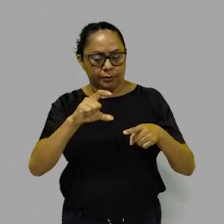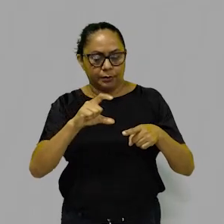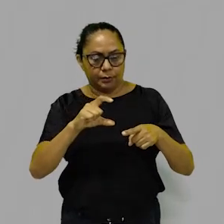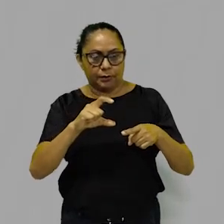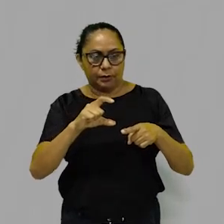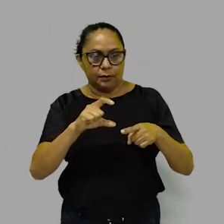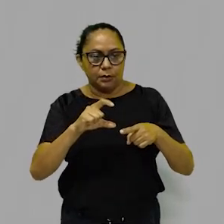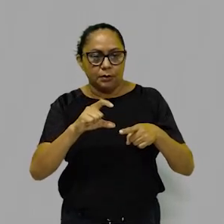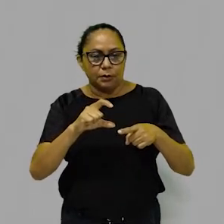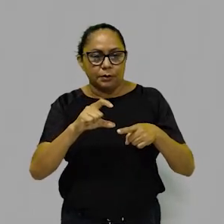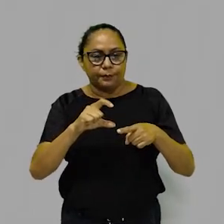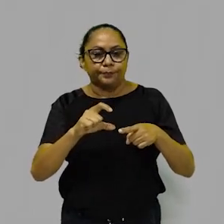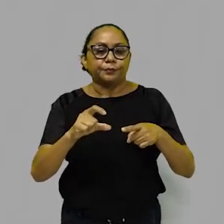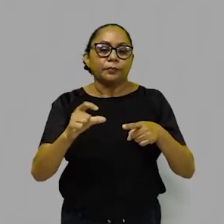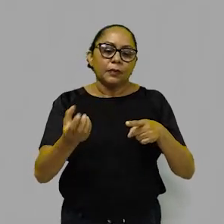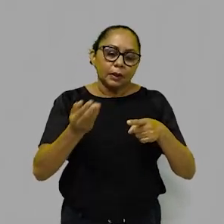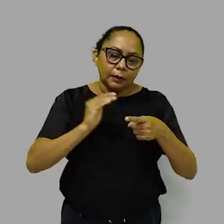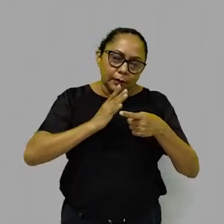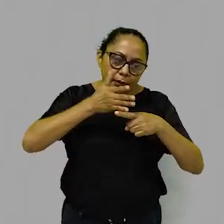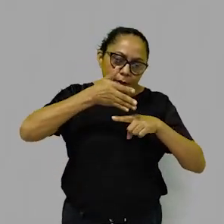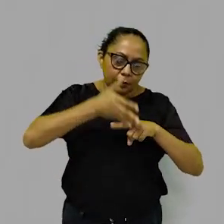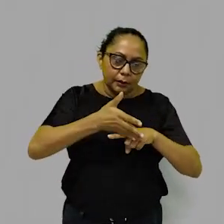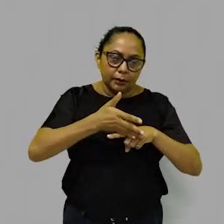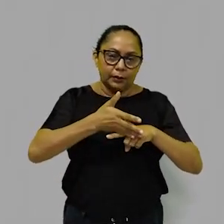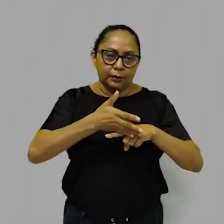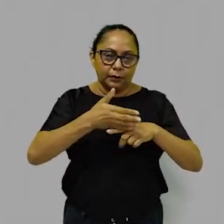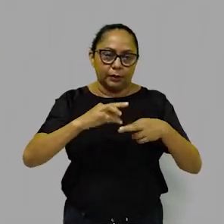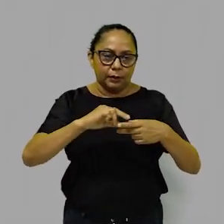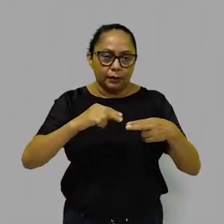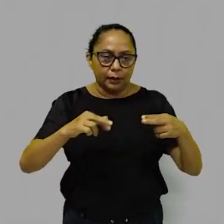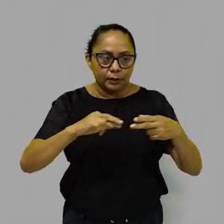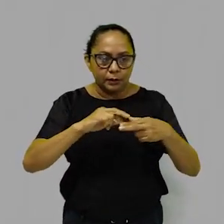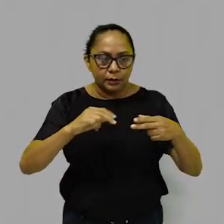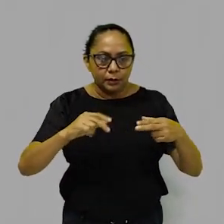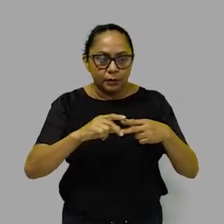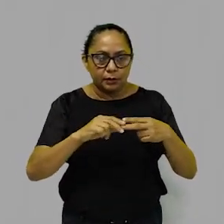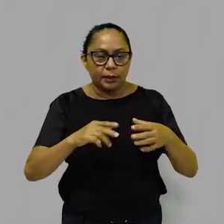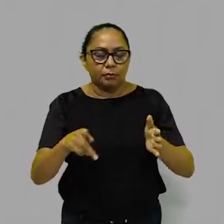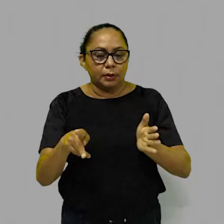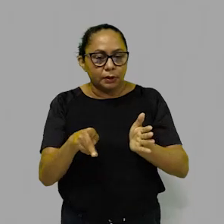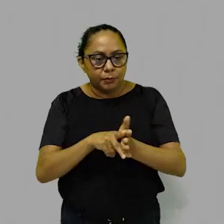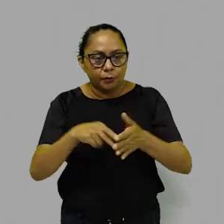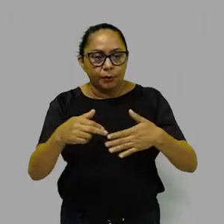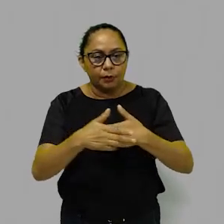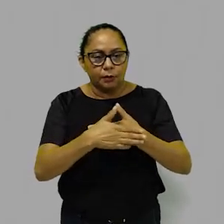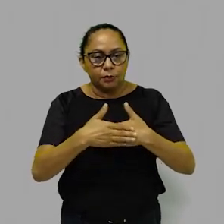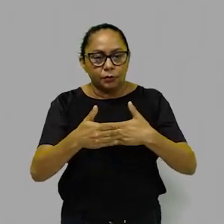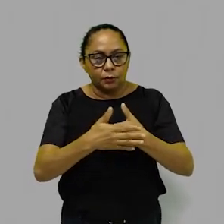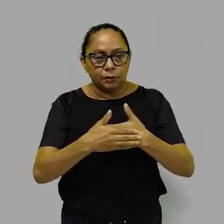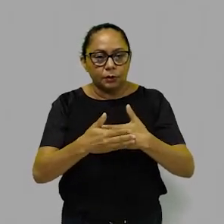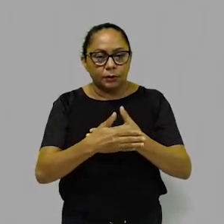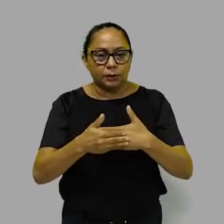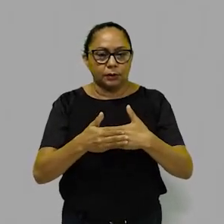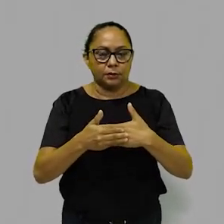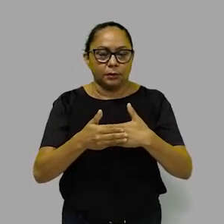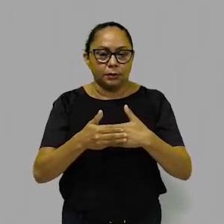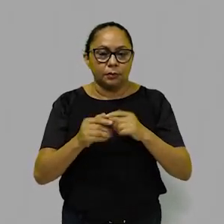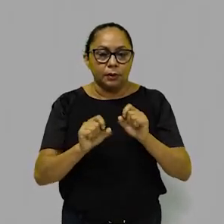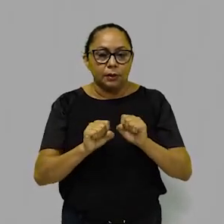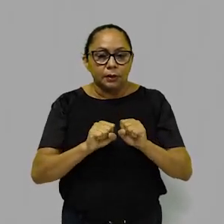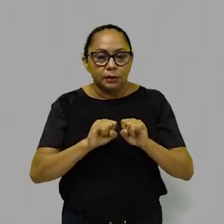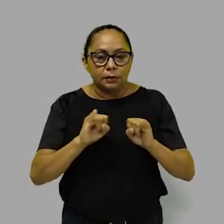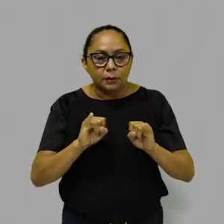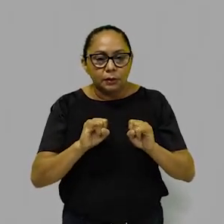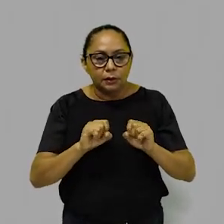entre as células dos nossos tecidos, no caso do tecido que está inflamado. E aí, consequentemente, se vai aumentar